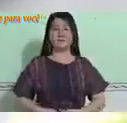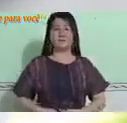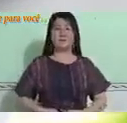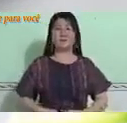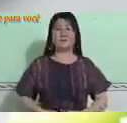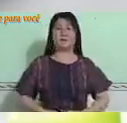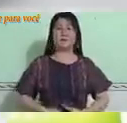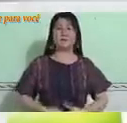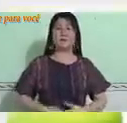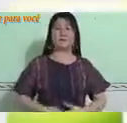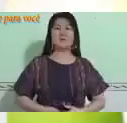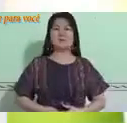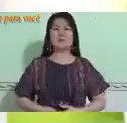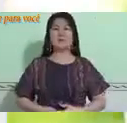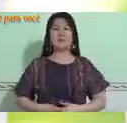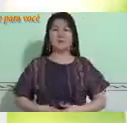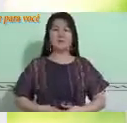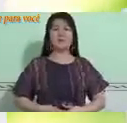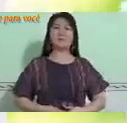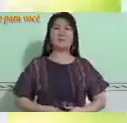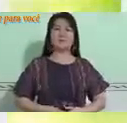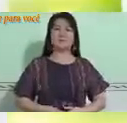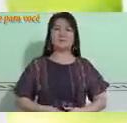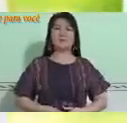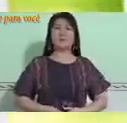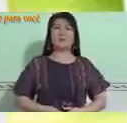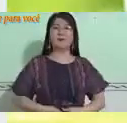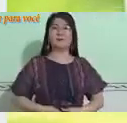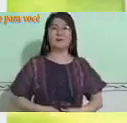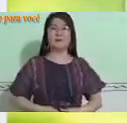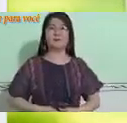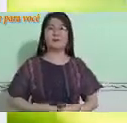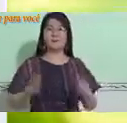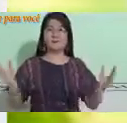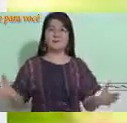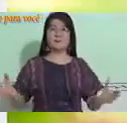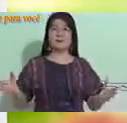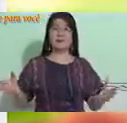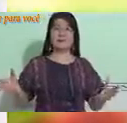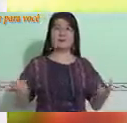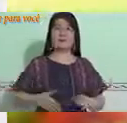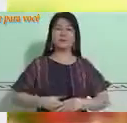combate à dor e à inflamação, característica da artrite reumatoide.